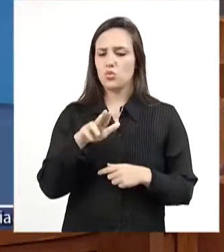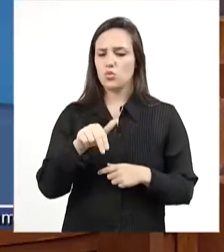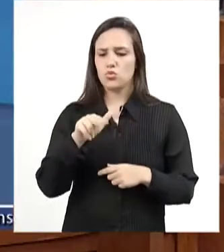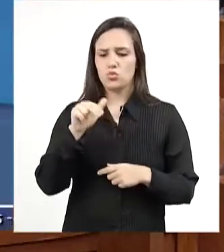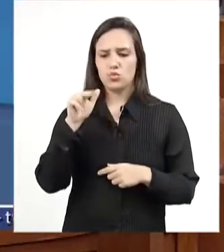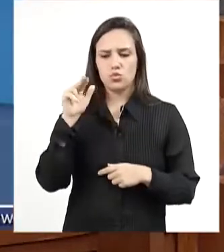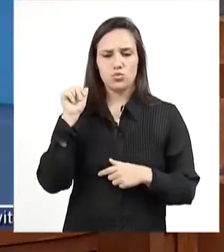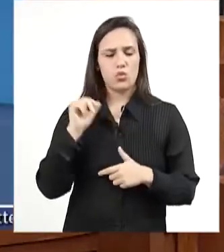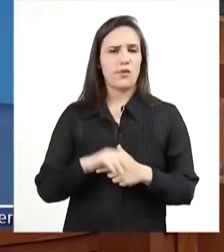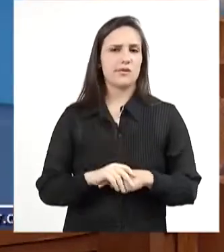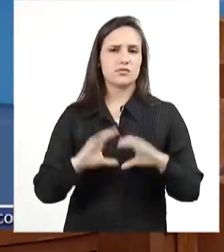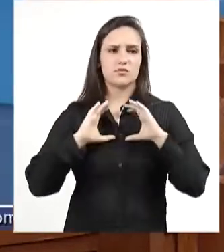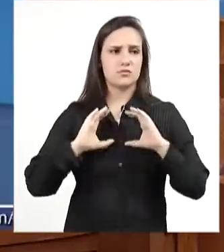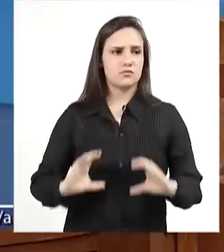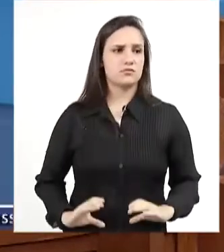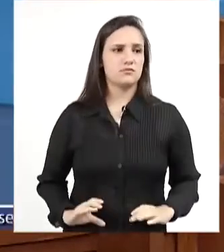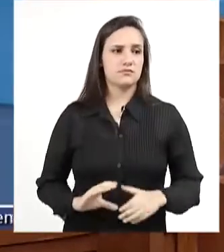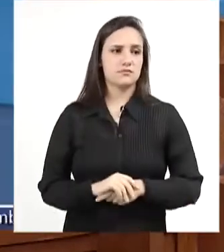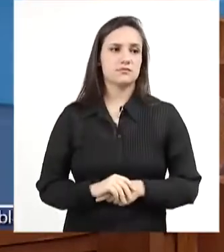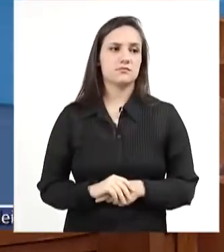comportamento,